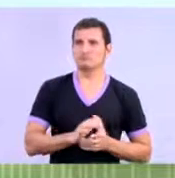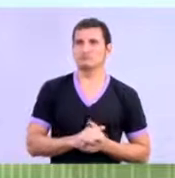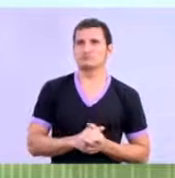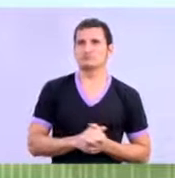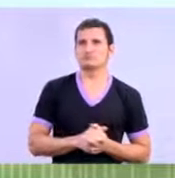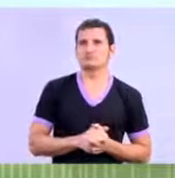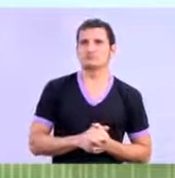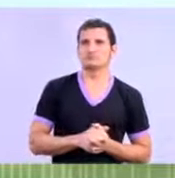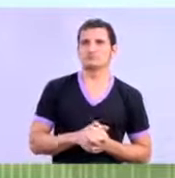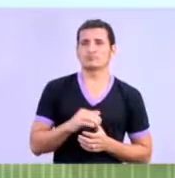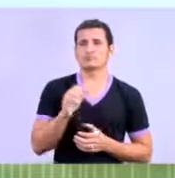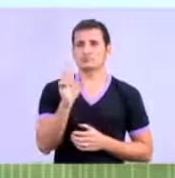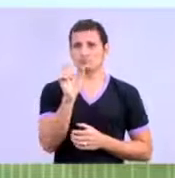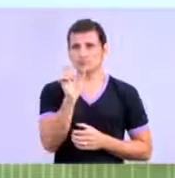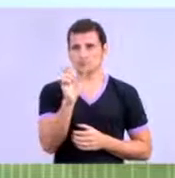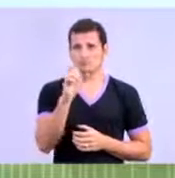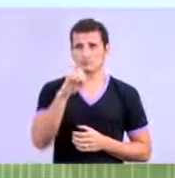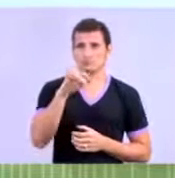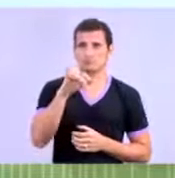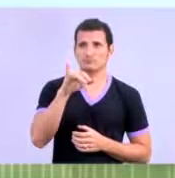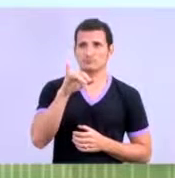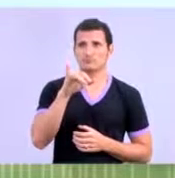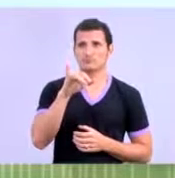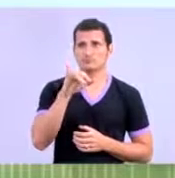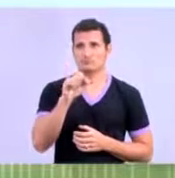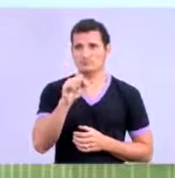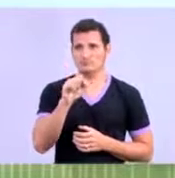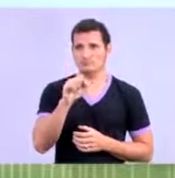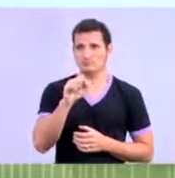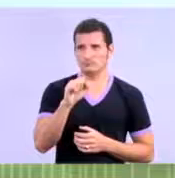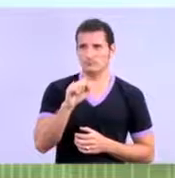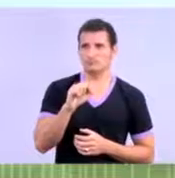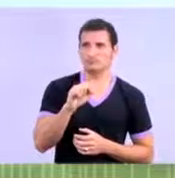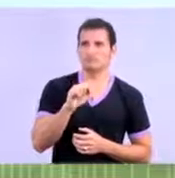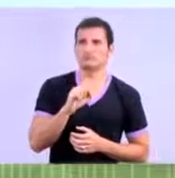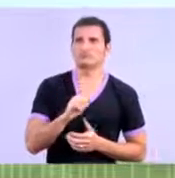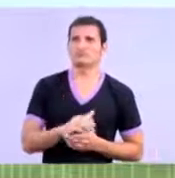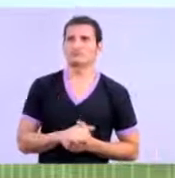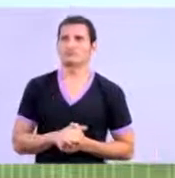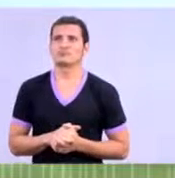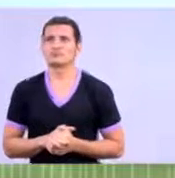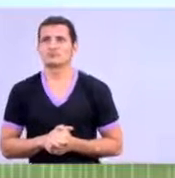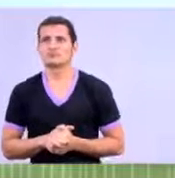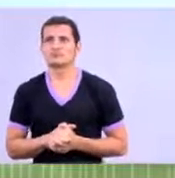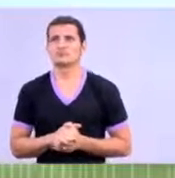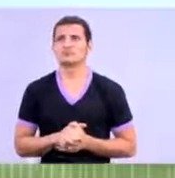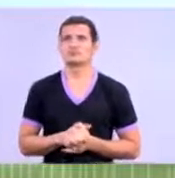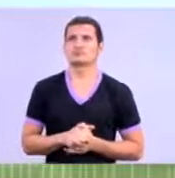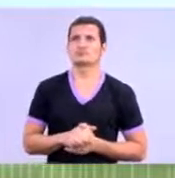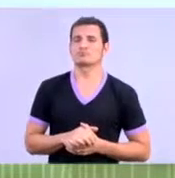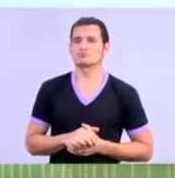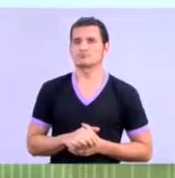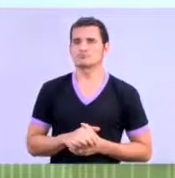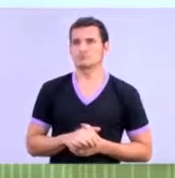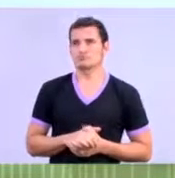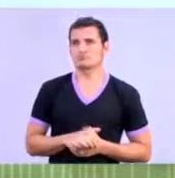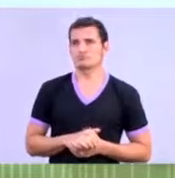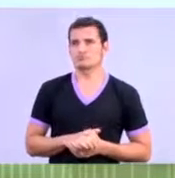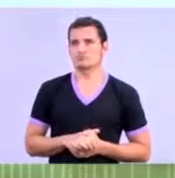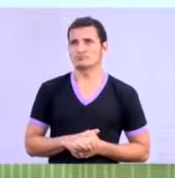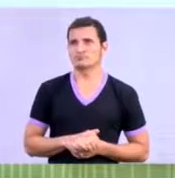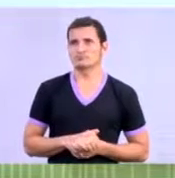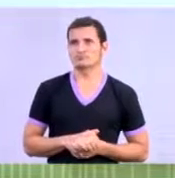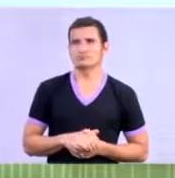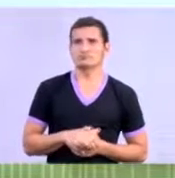O this, ele referencia todos os membros de uma classe. Diz qualquer atributo e qualquer